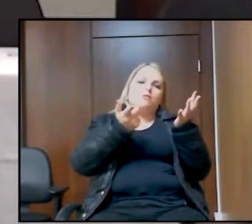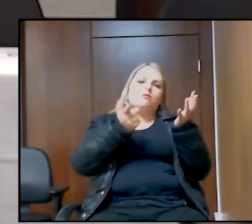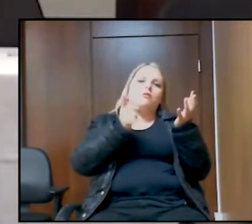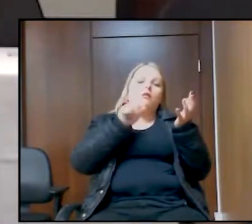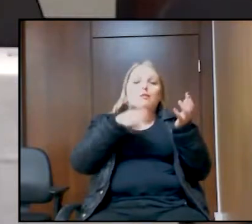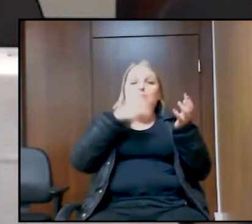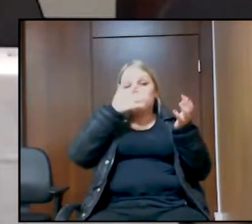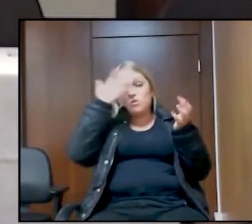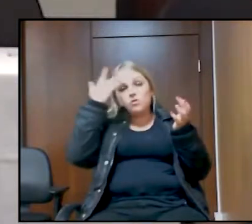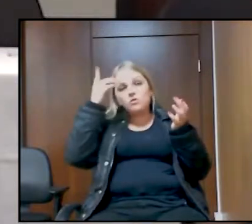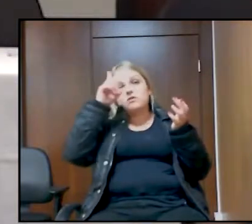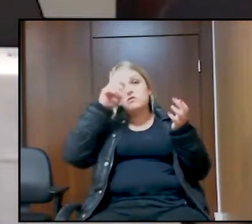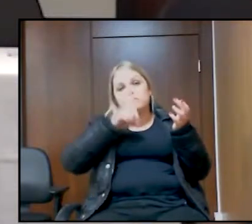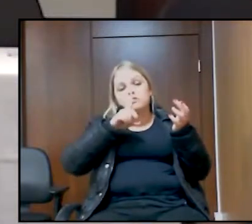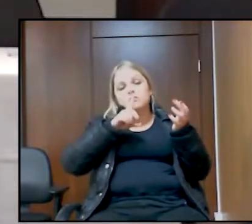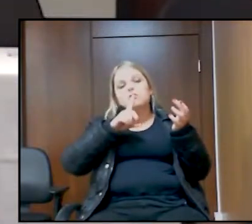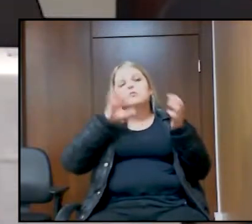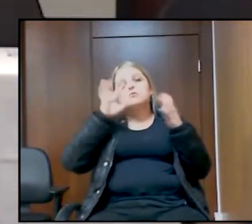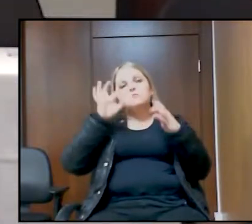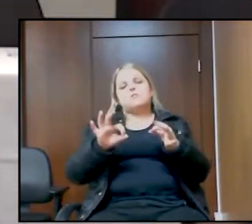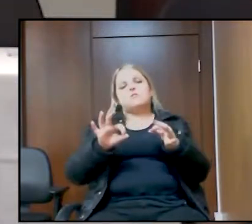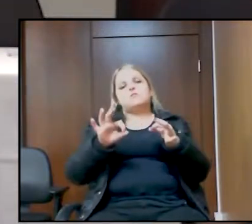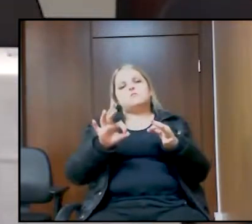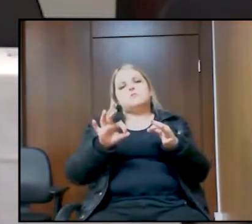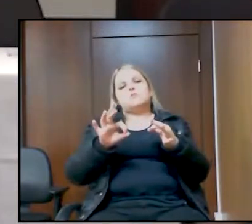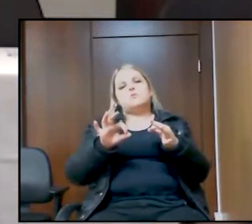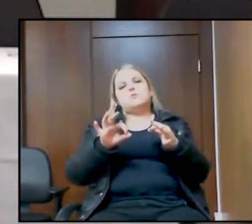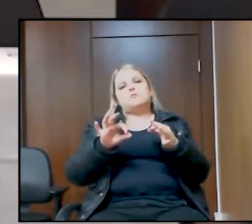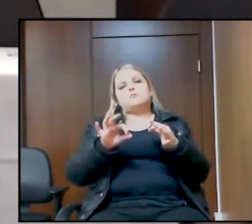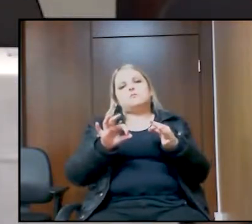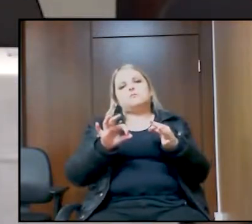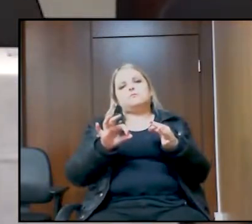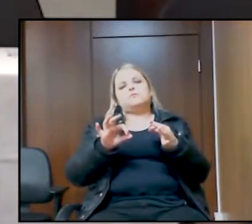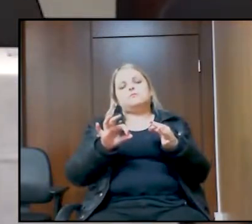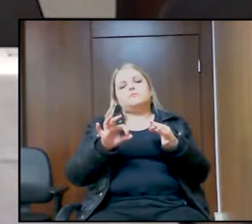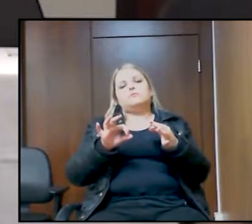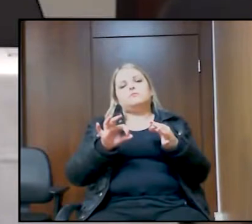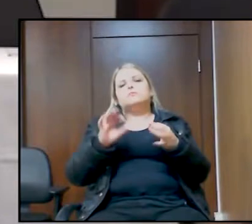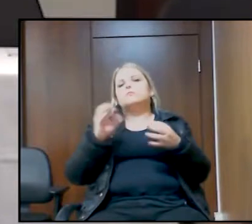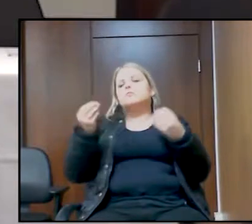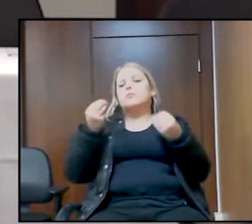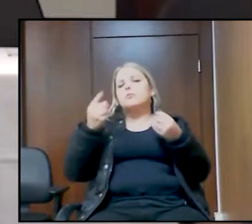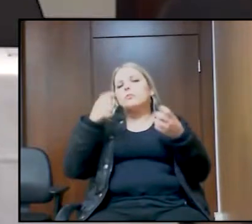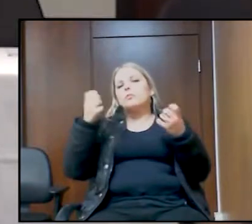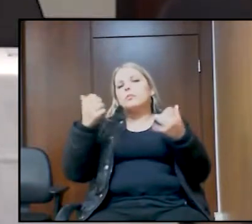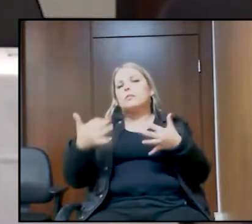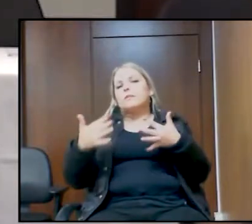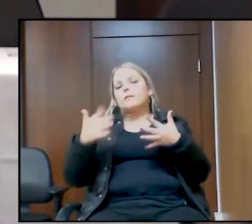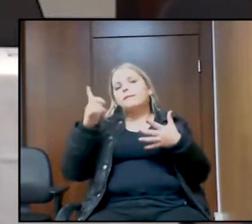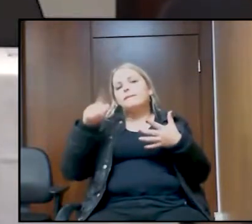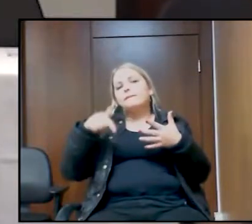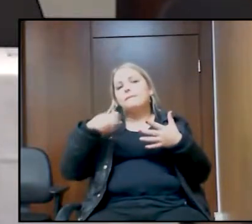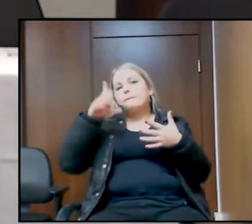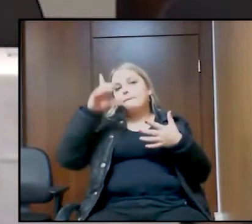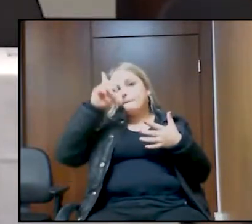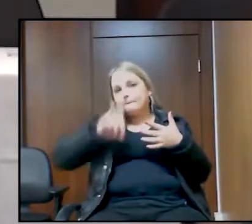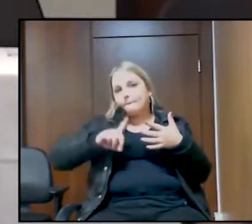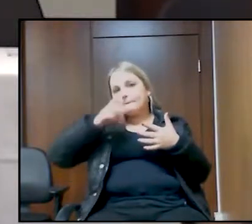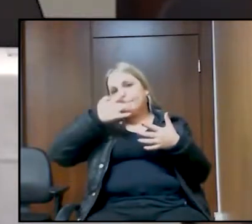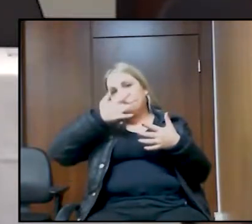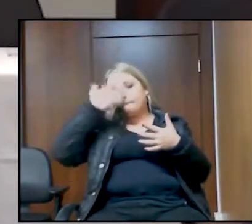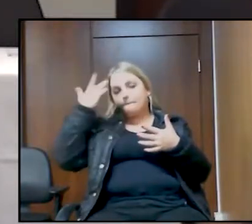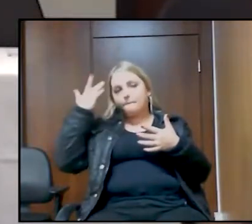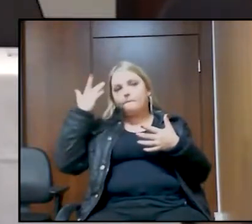com deficiências mais significativas que a definição, inclusive, da deficiência no Estatuto da Pessoa com